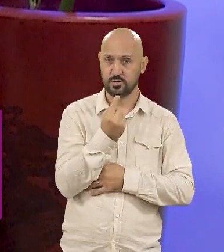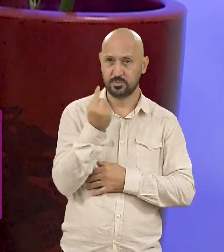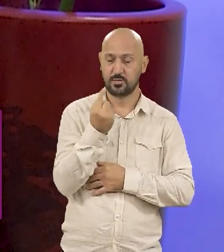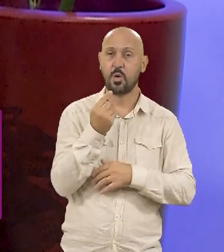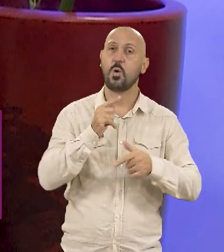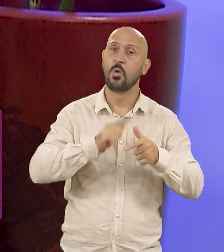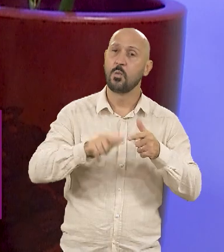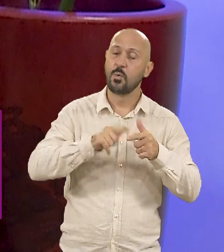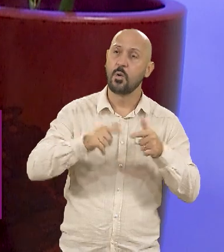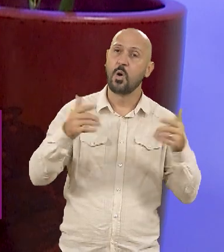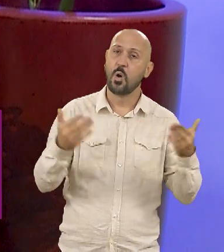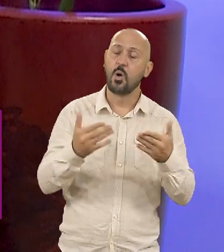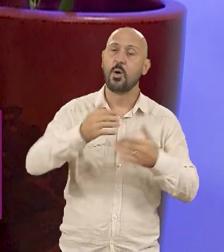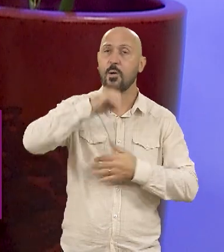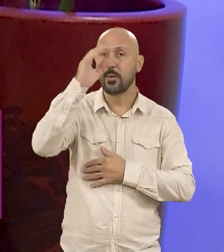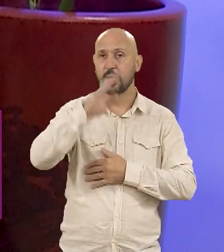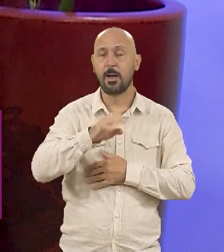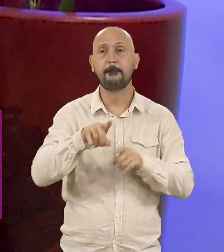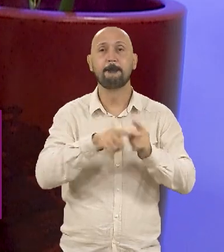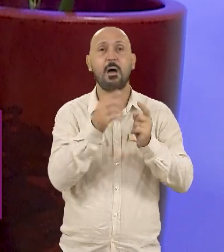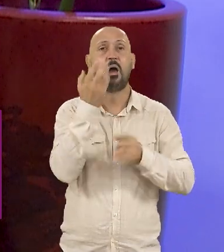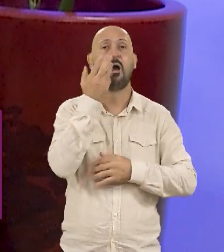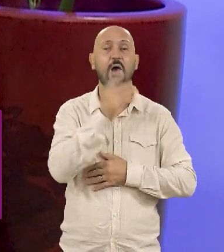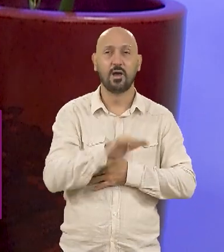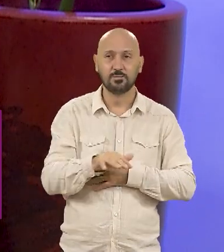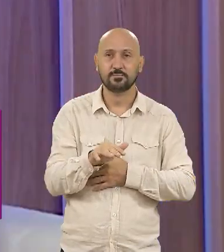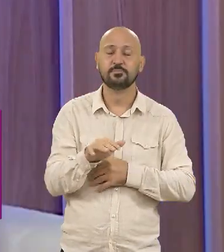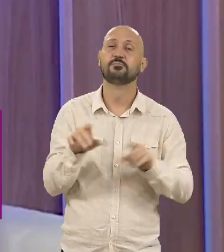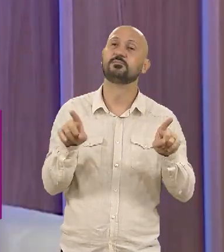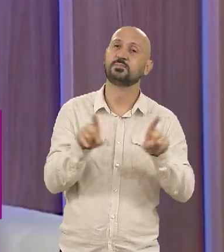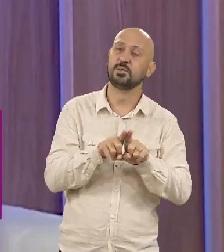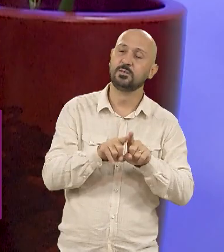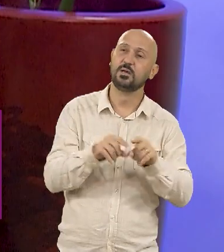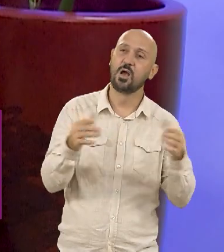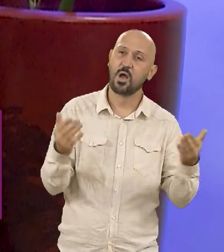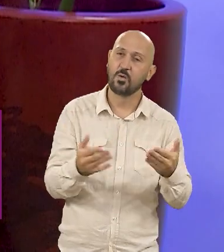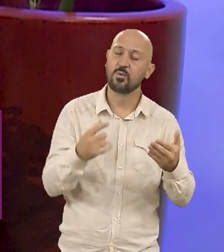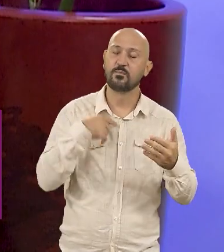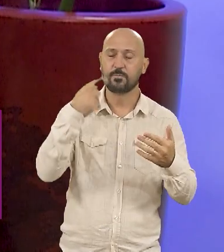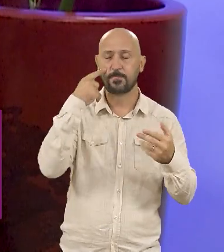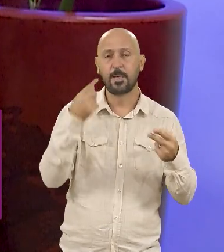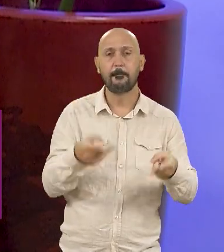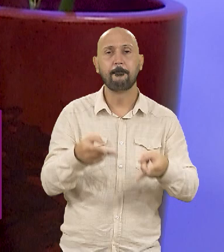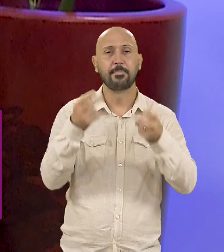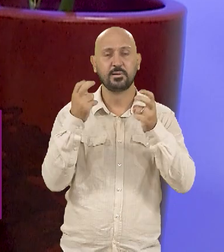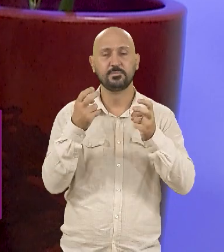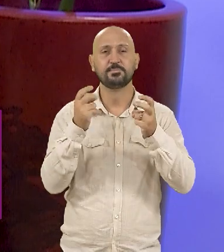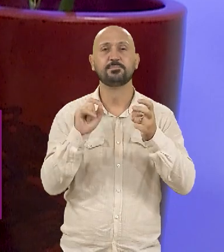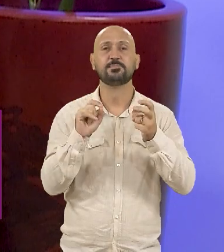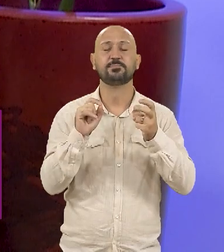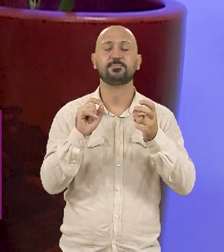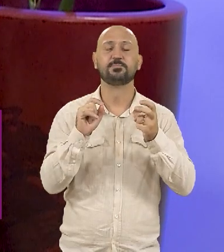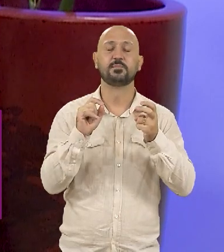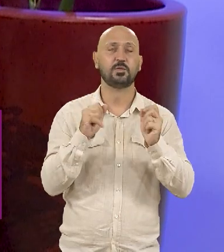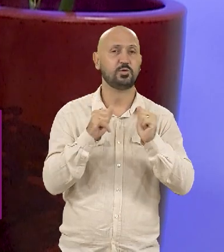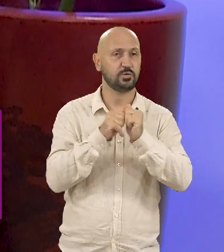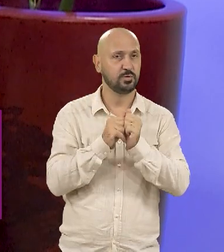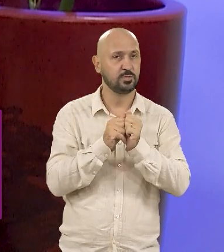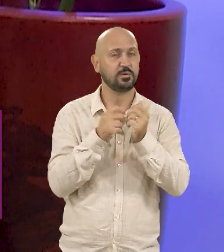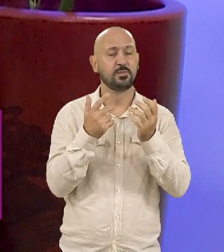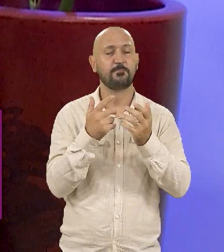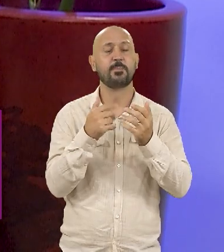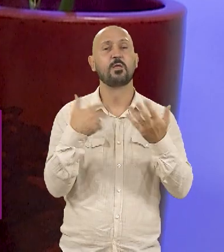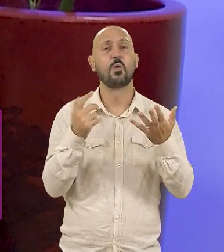infantilização, que agora a gente está percebendo também que é um problema. Quais seriam os fatores, por exemplo, que levariam um